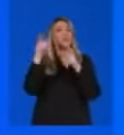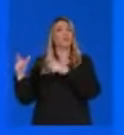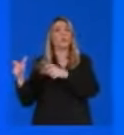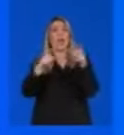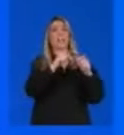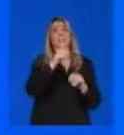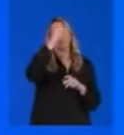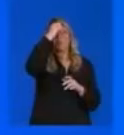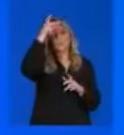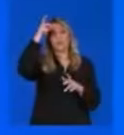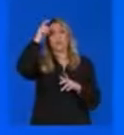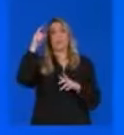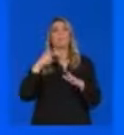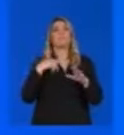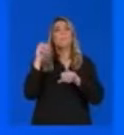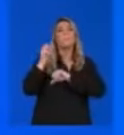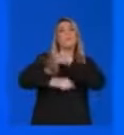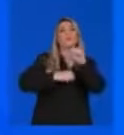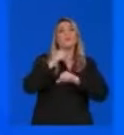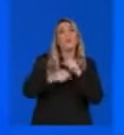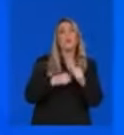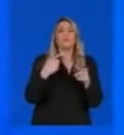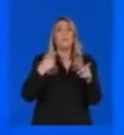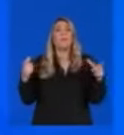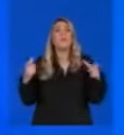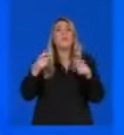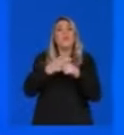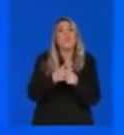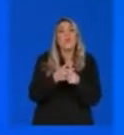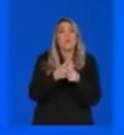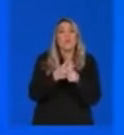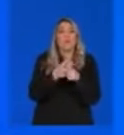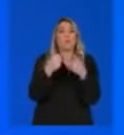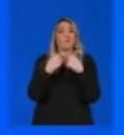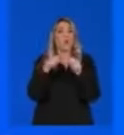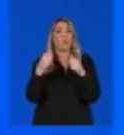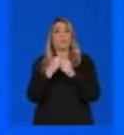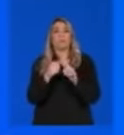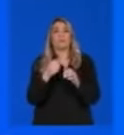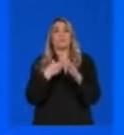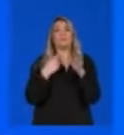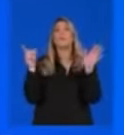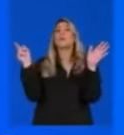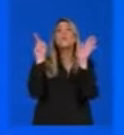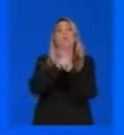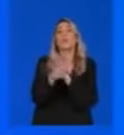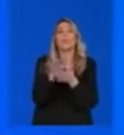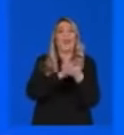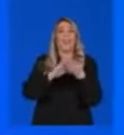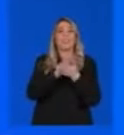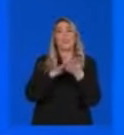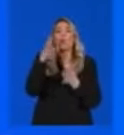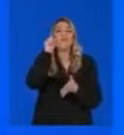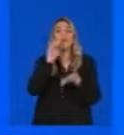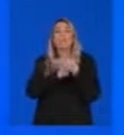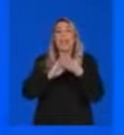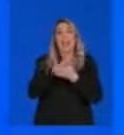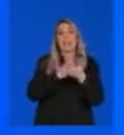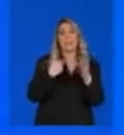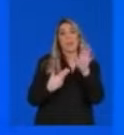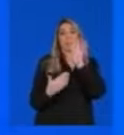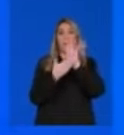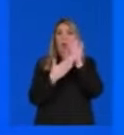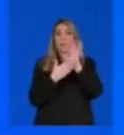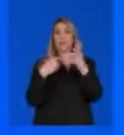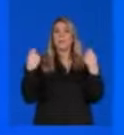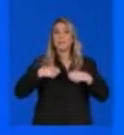implantou uma racionalização das linhas de ônibus sem ouvir ninguém Isso precisa ser modificado e a minha proposta é que